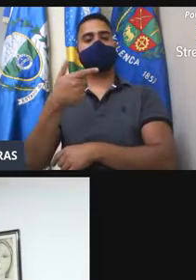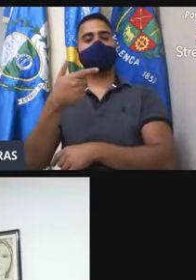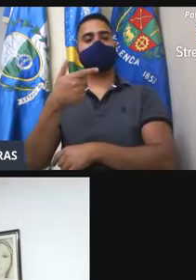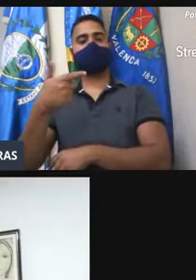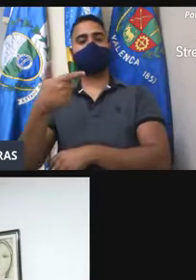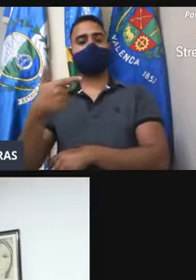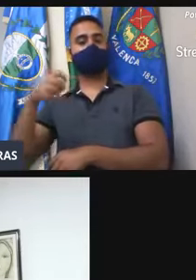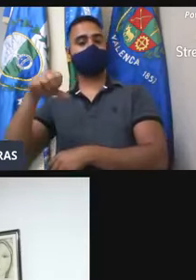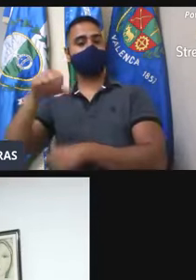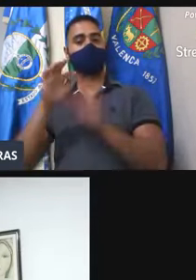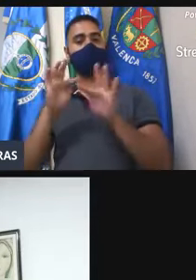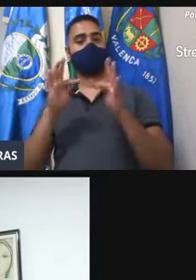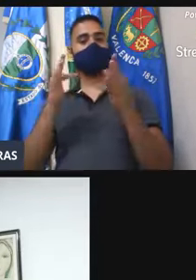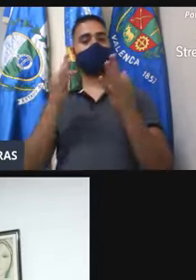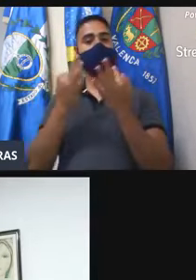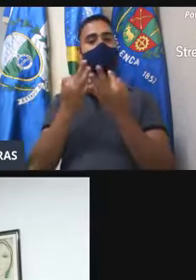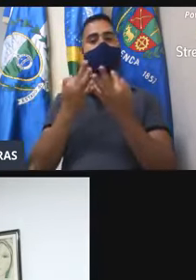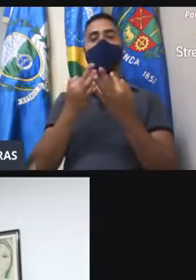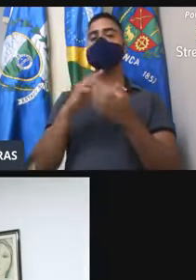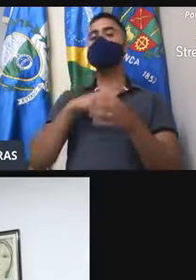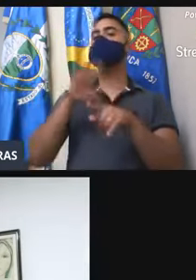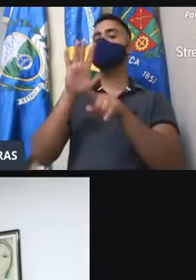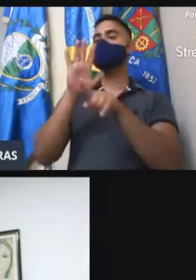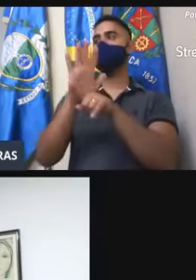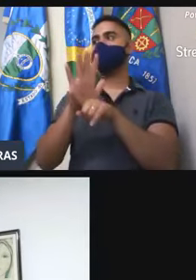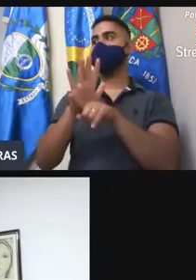5.229 famílias estão contempladas.